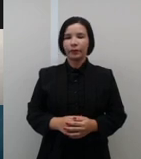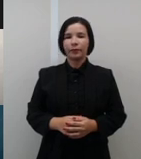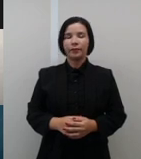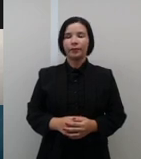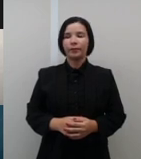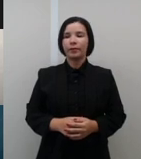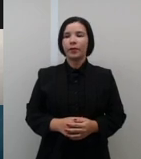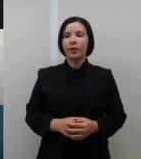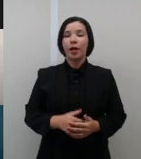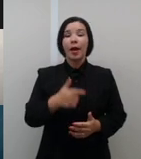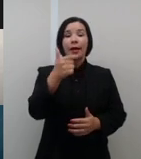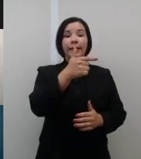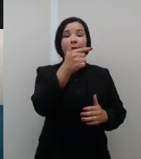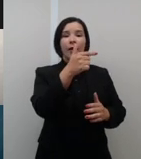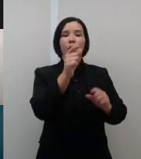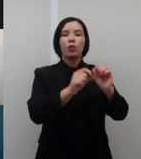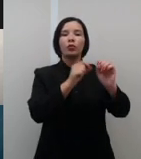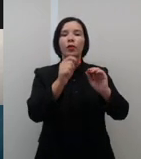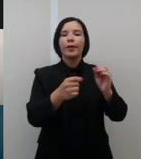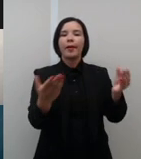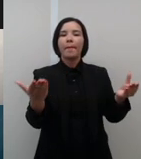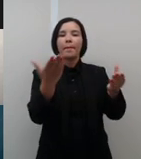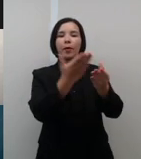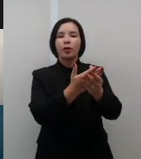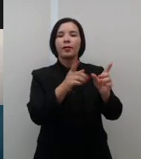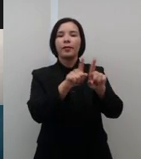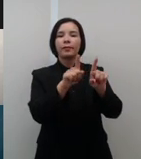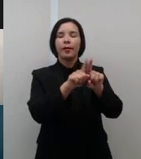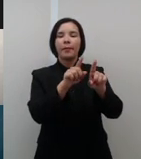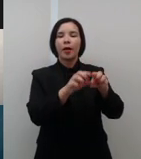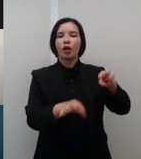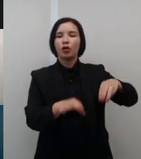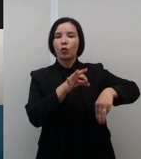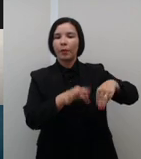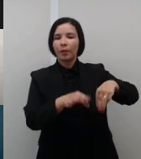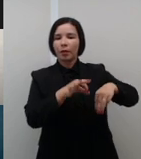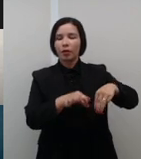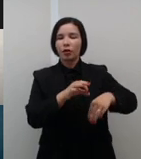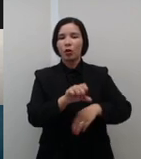processo também da relatoria do ministro Sérgio Cucchini, RESP